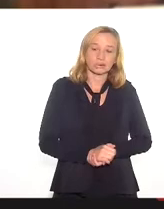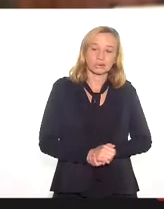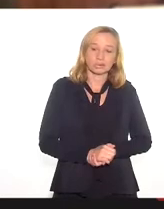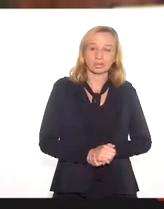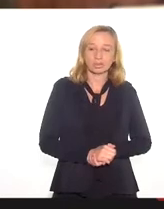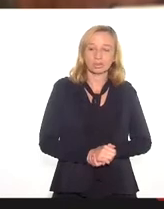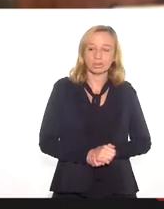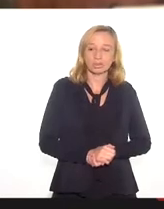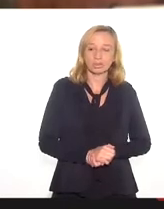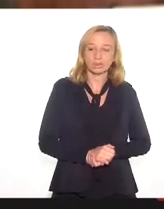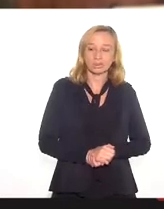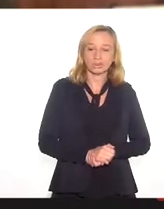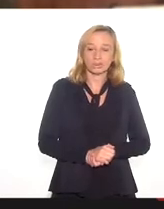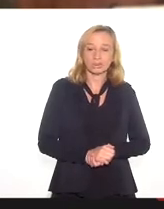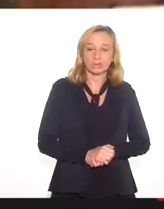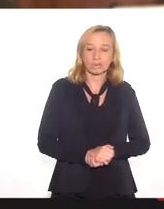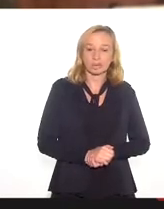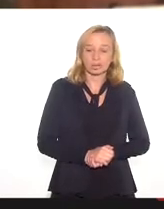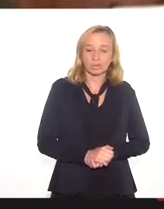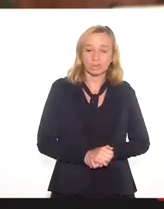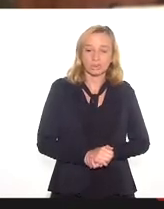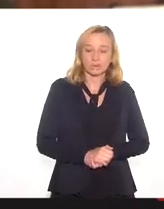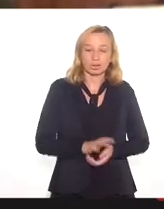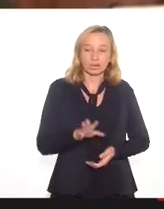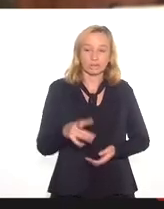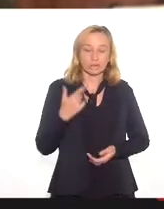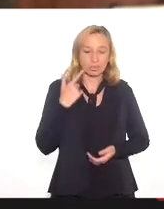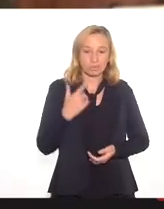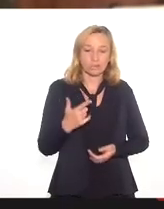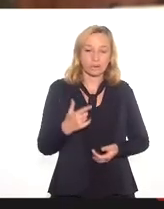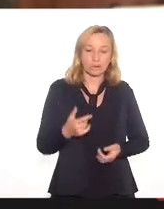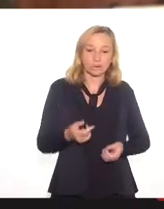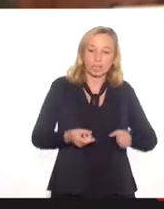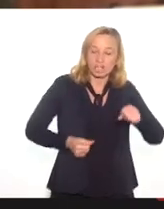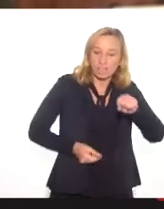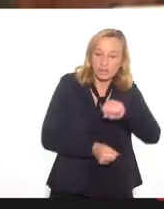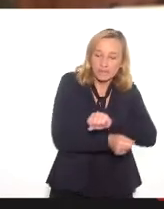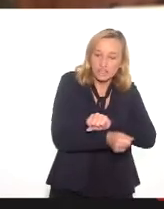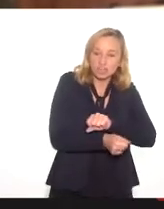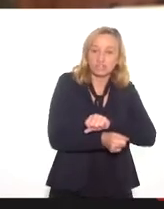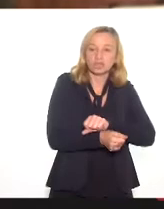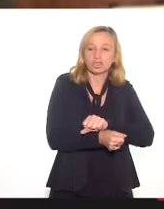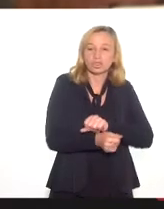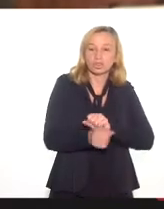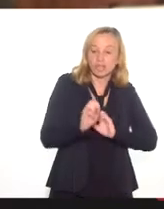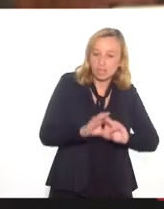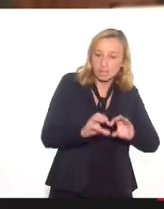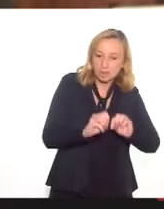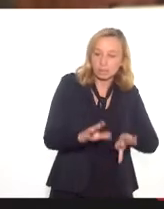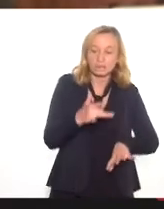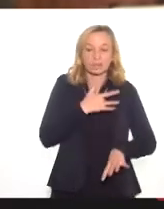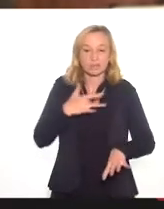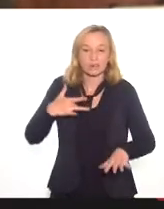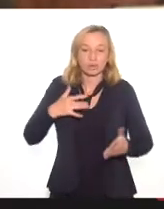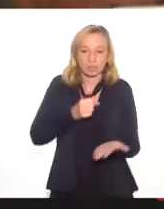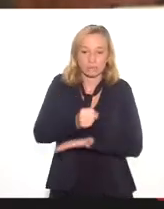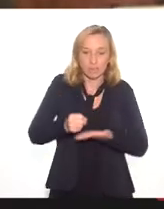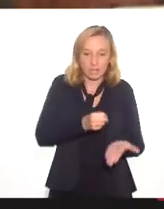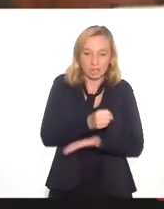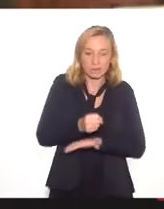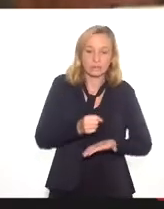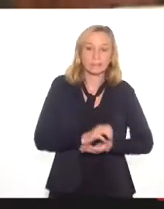vulnerabilidade. O eixo de investir em educação e saúde básica